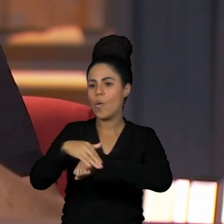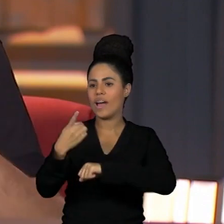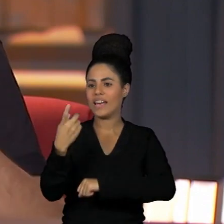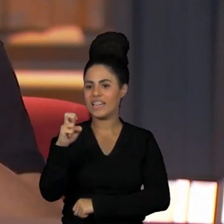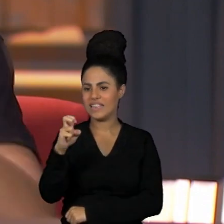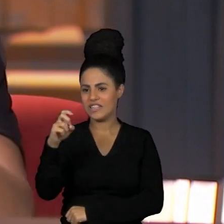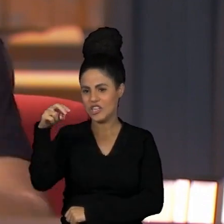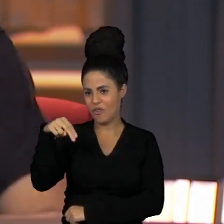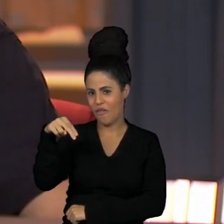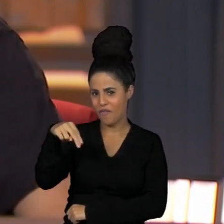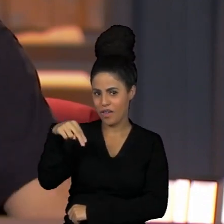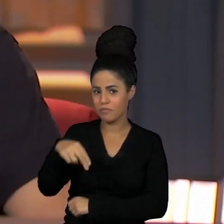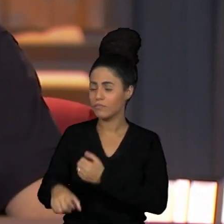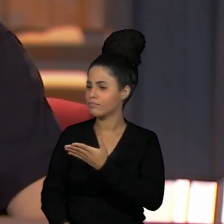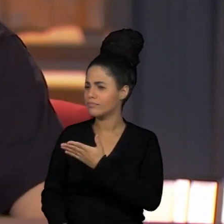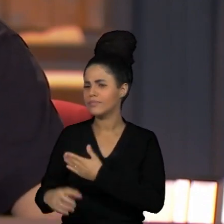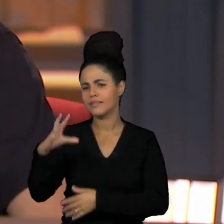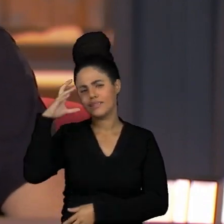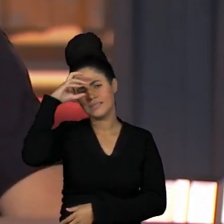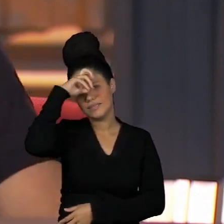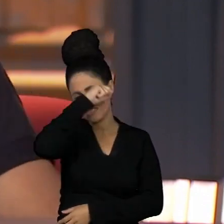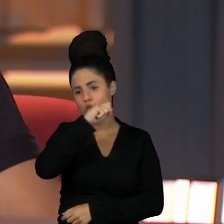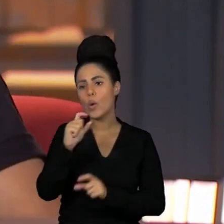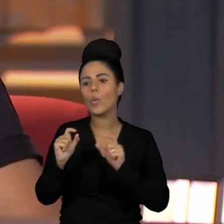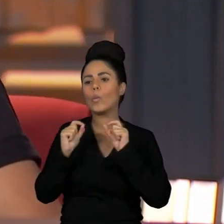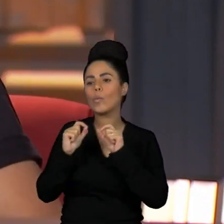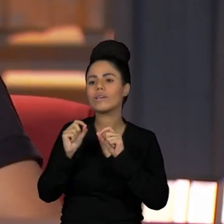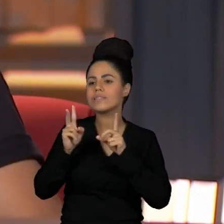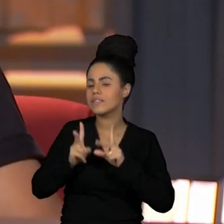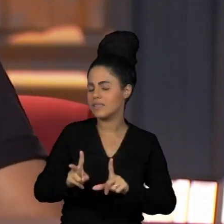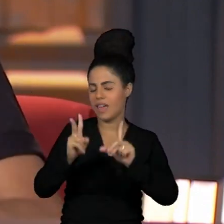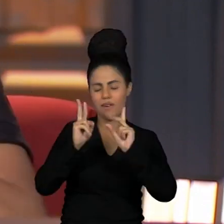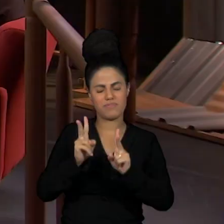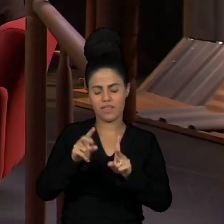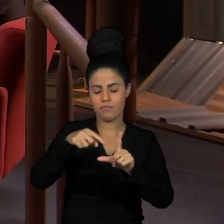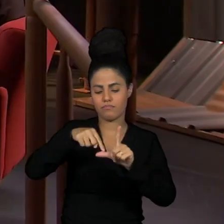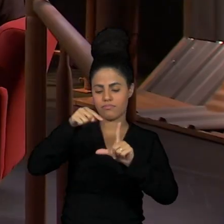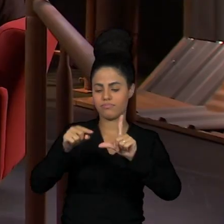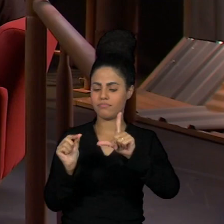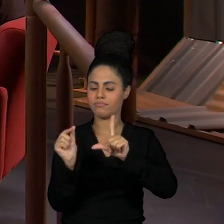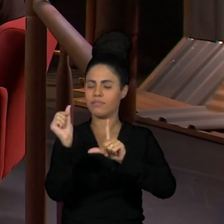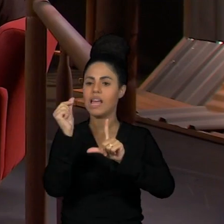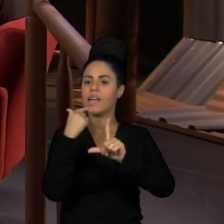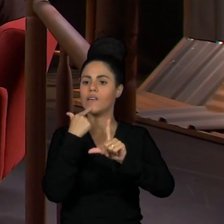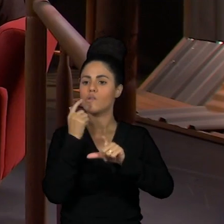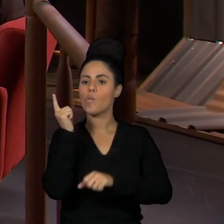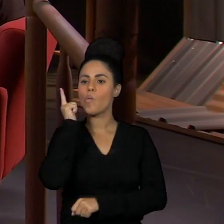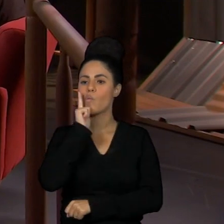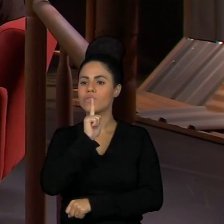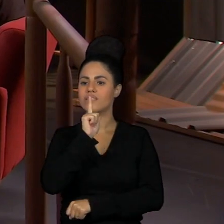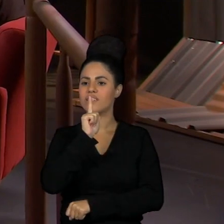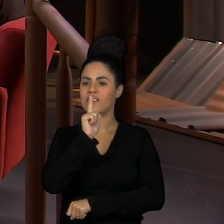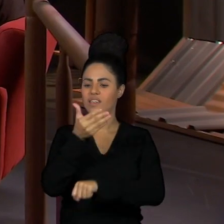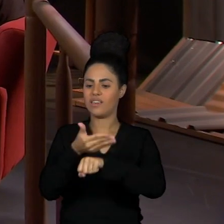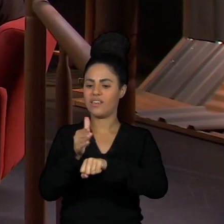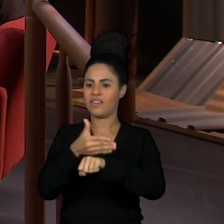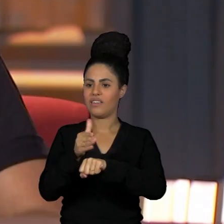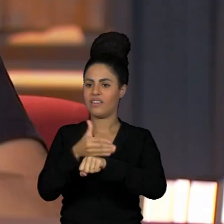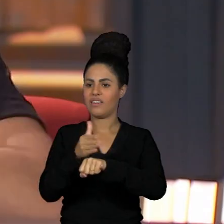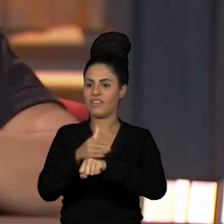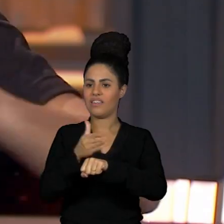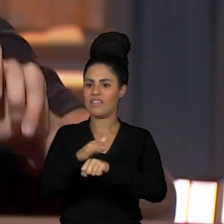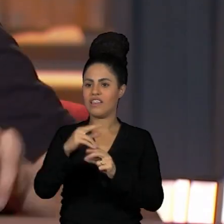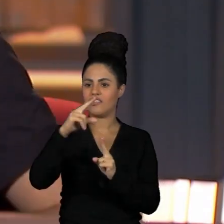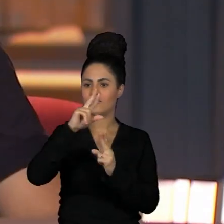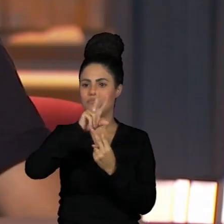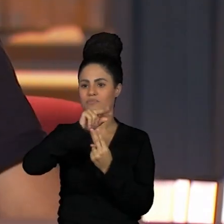isso me despertou muito a aprender mais sobre investimento, porque eu sempre passava na frente da Bolsa, né? E aí eu consegui um estágio no Banco Bradesco, em 2016. E aí